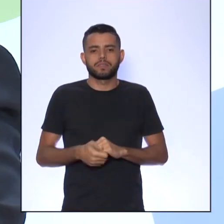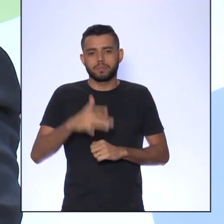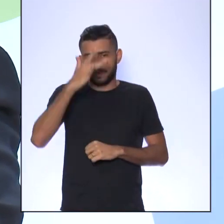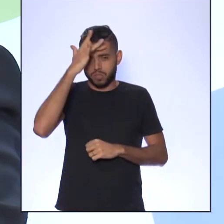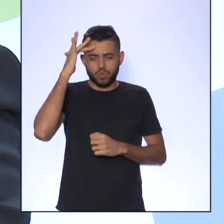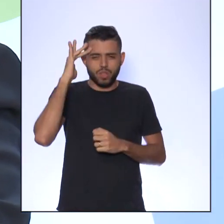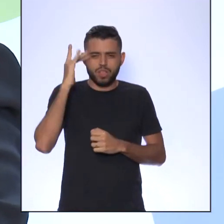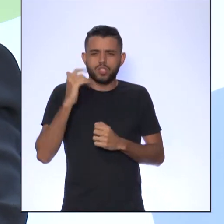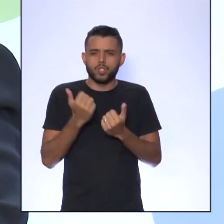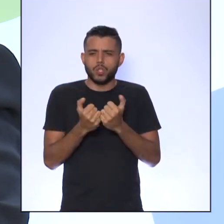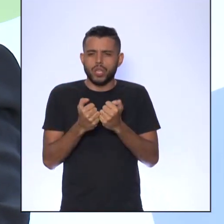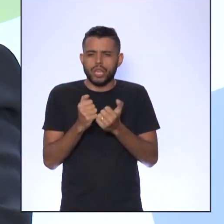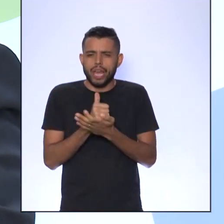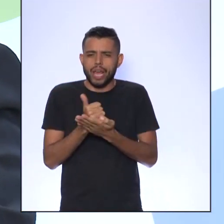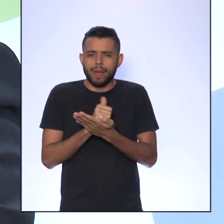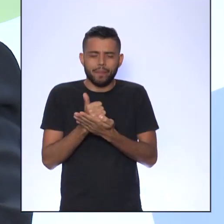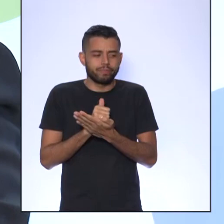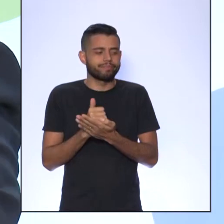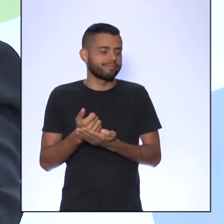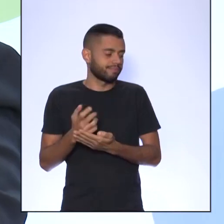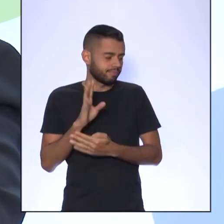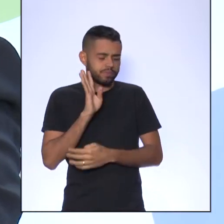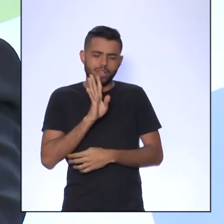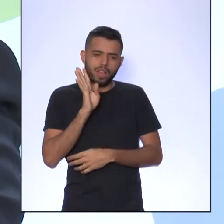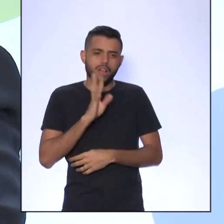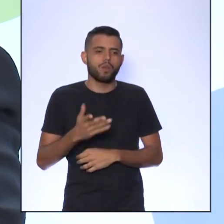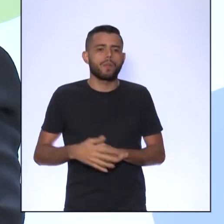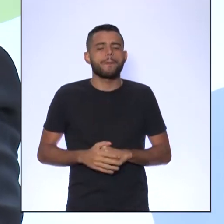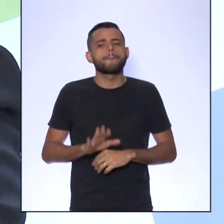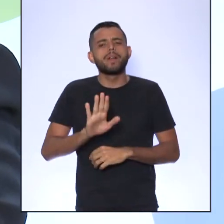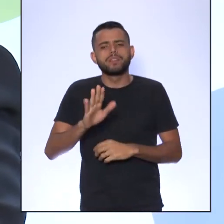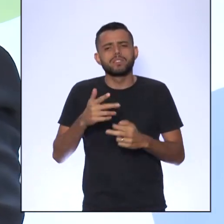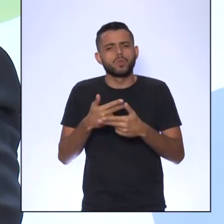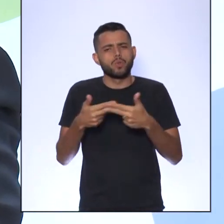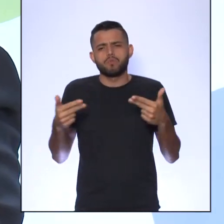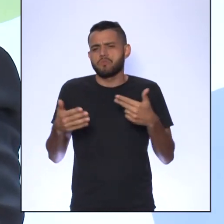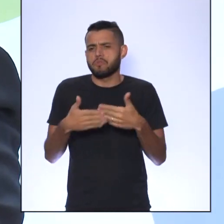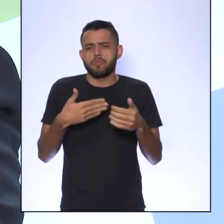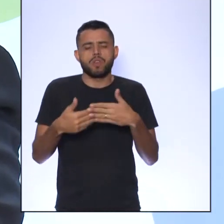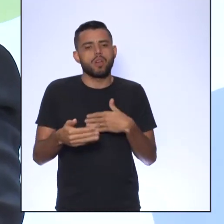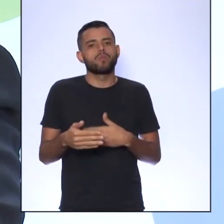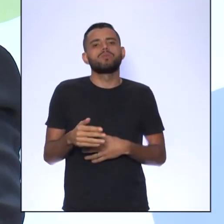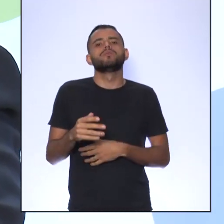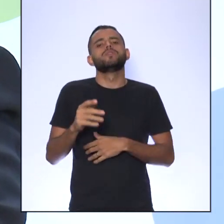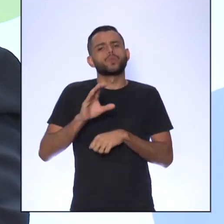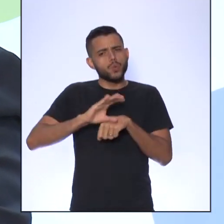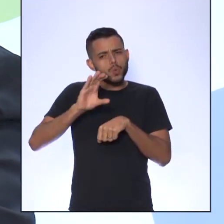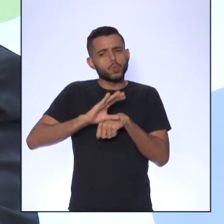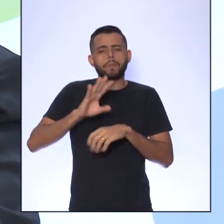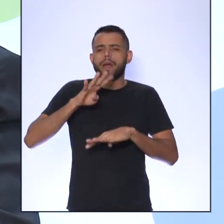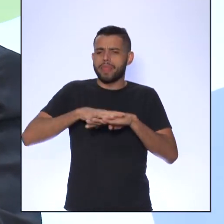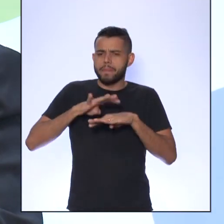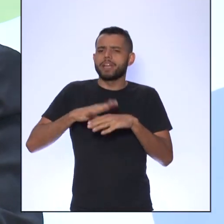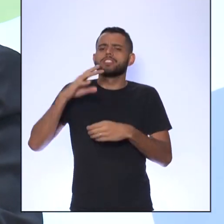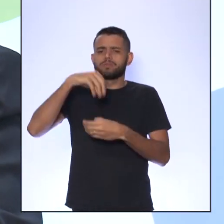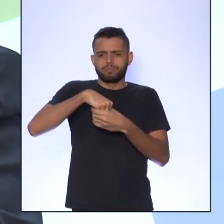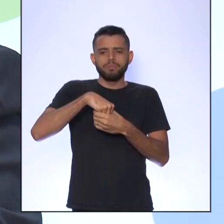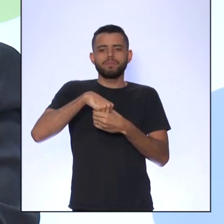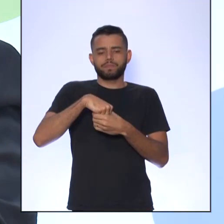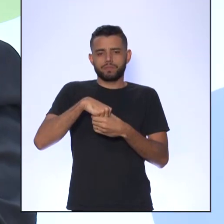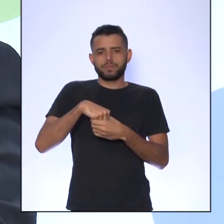fazer games, é muito legal. Agora, em qualquer um deles, a matemática vai estar presente, né? Que é uma coisa que a gente acaba